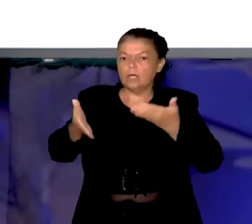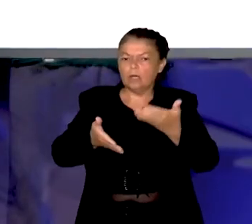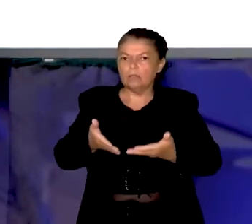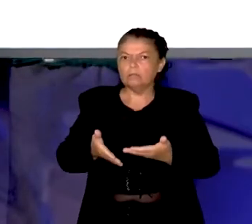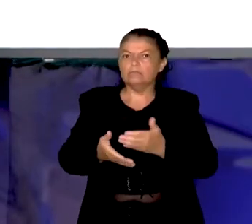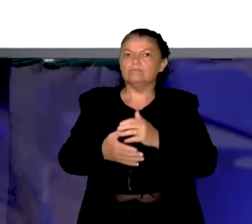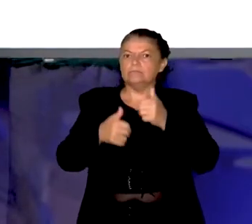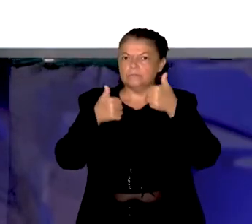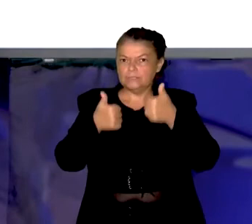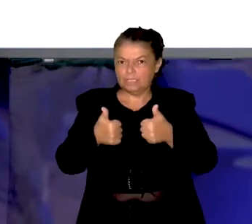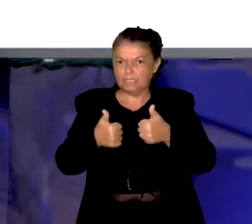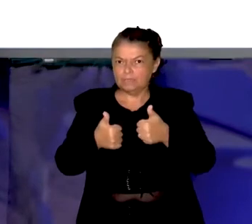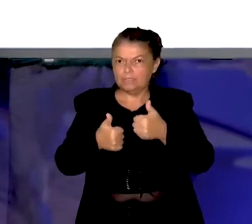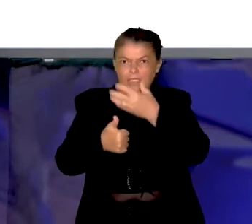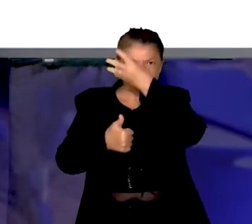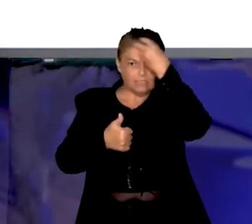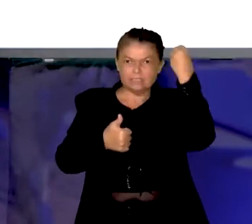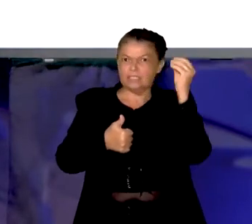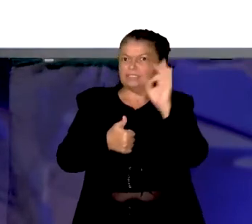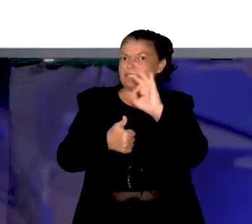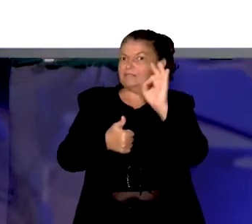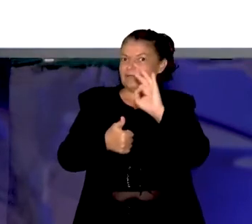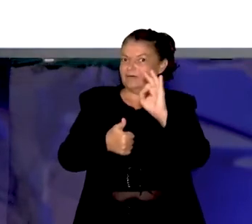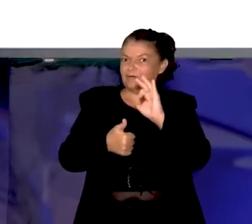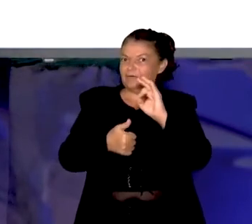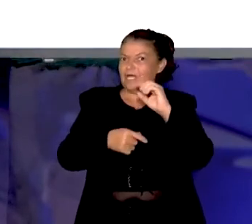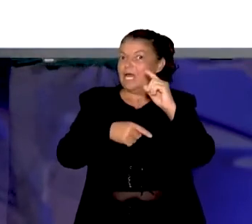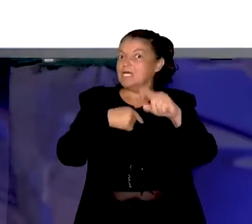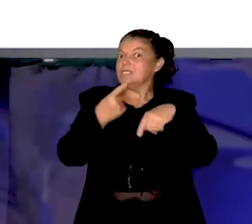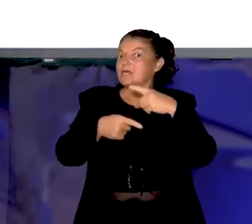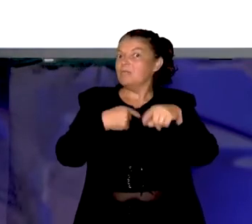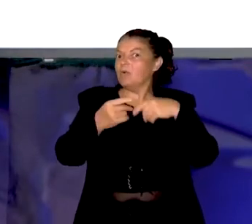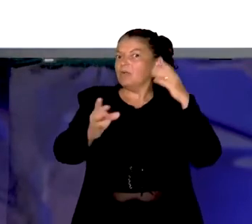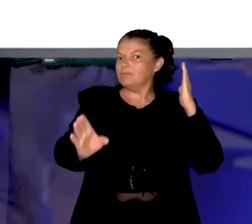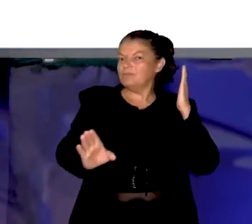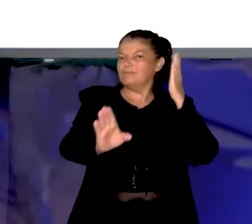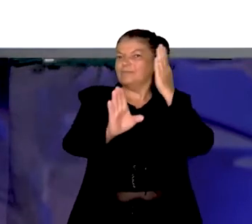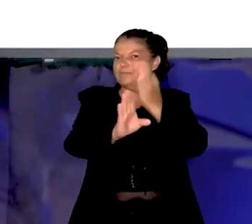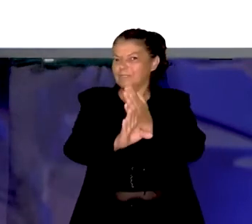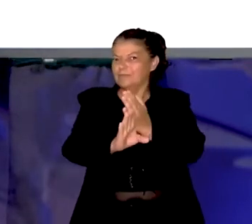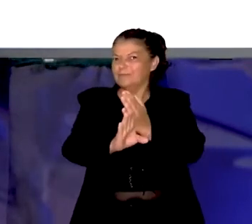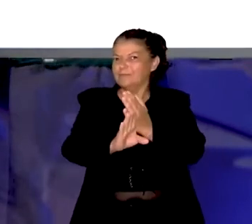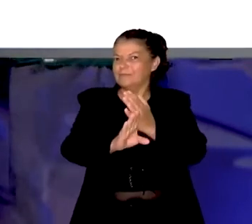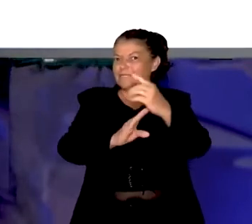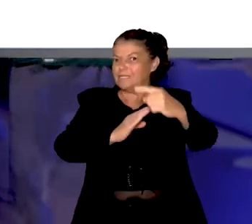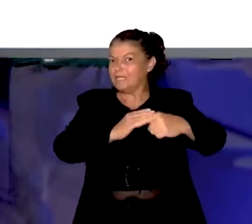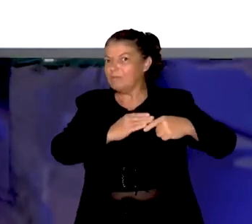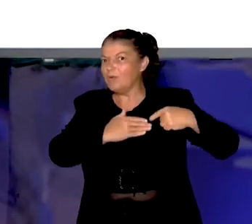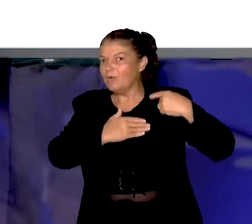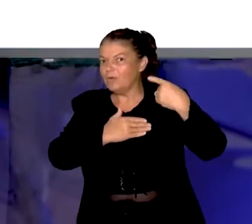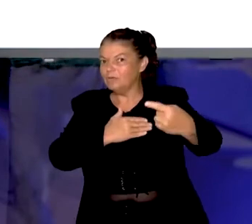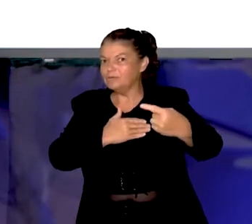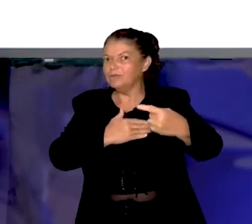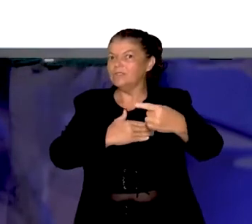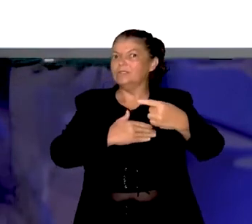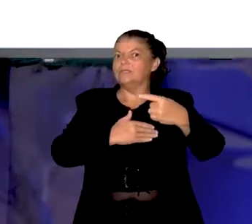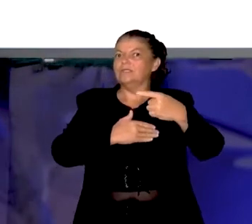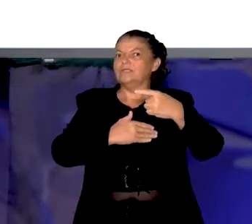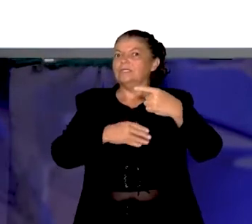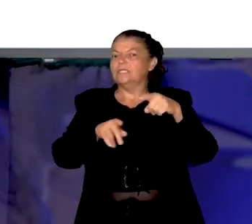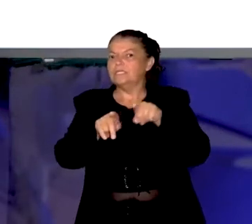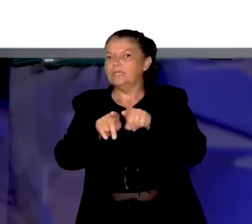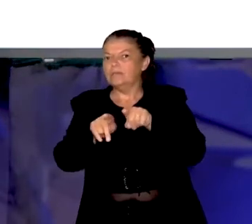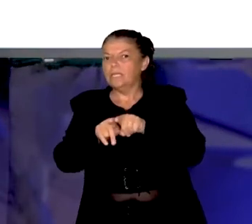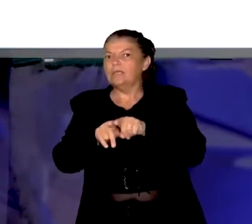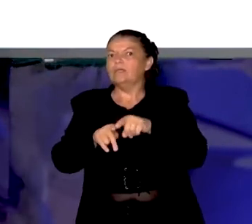Toma nota, não se esquece. E breve a gente volta a se encontrar também com outros professores para conhecermos outros tipos